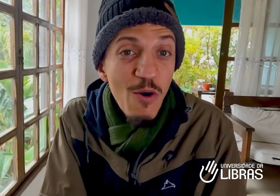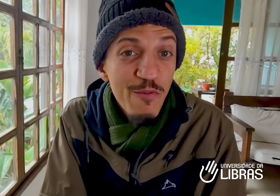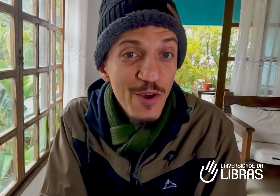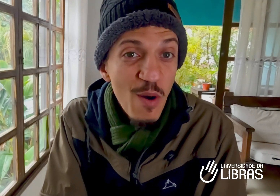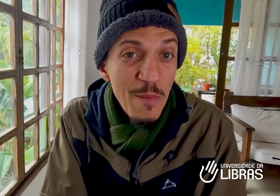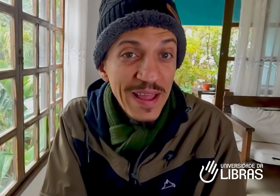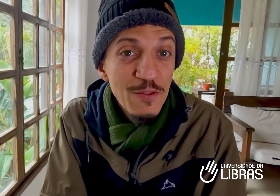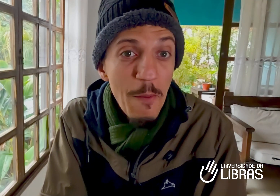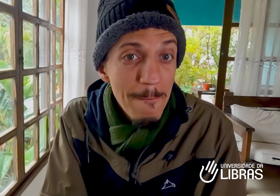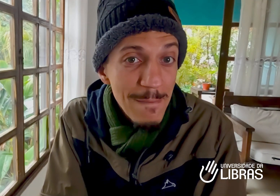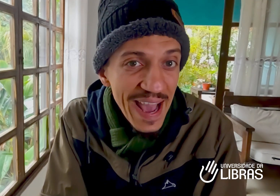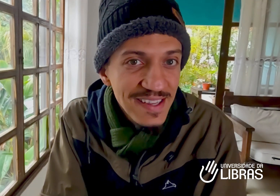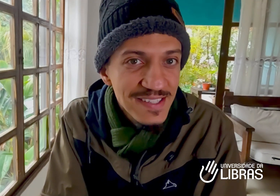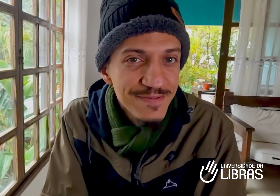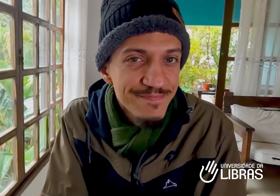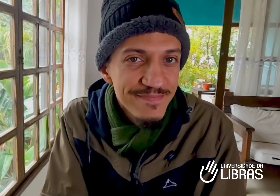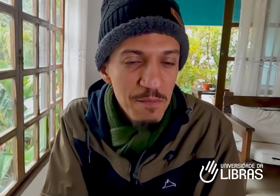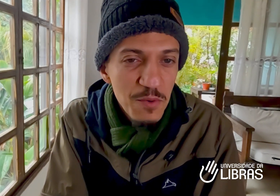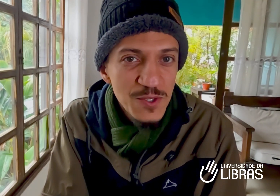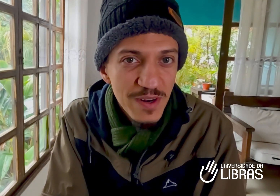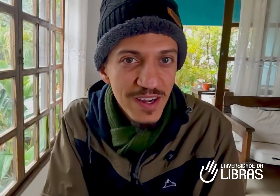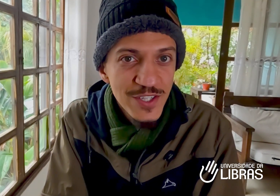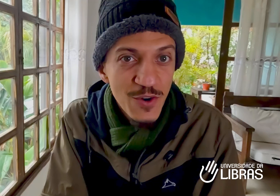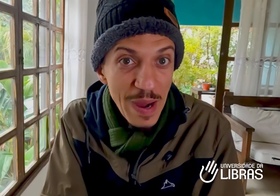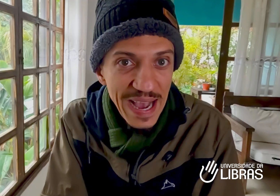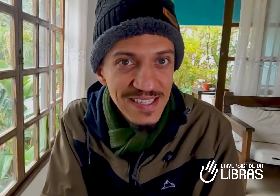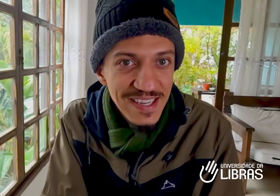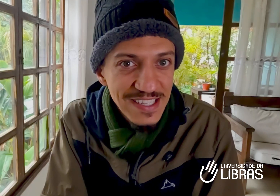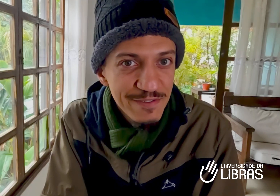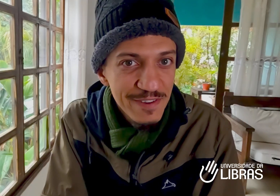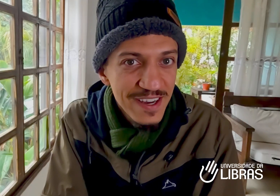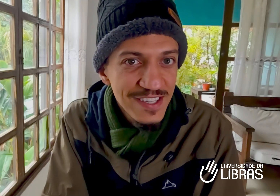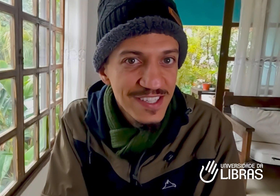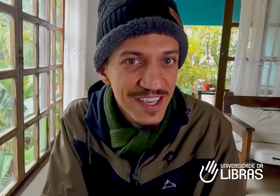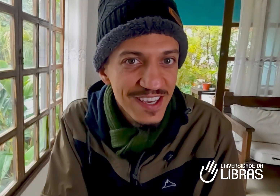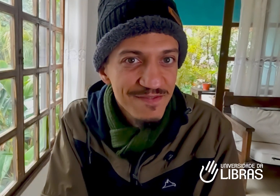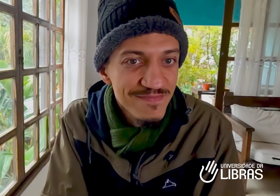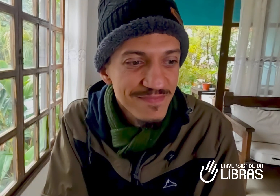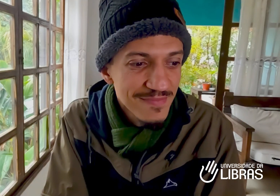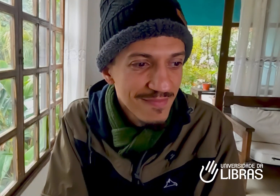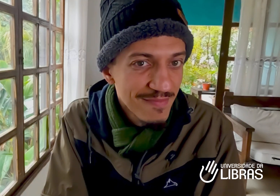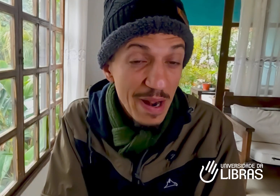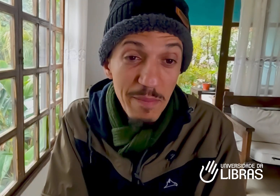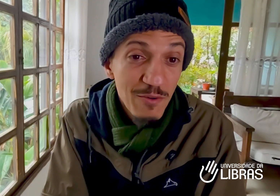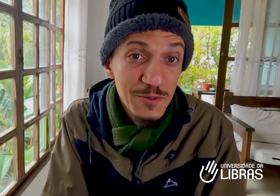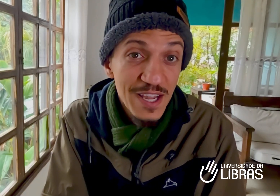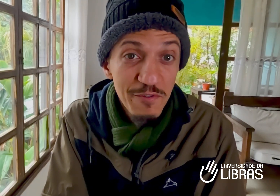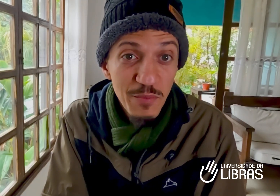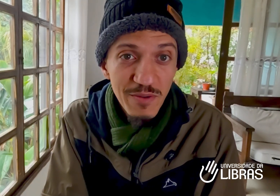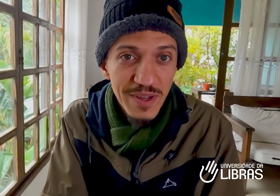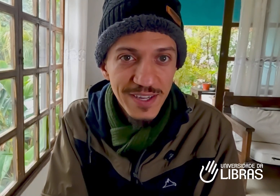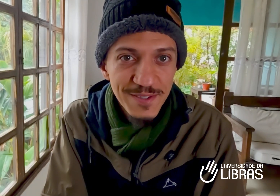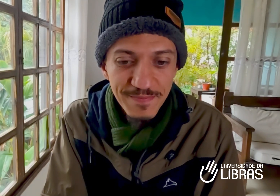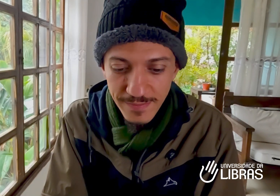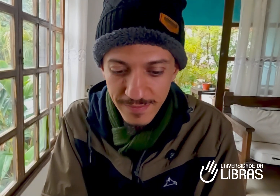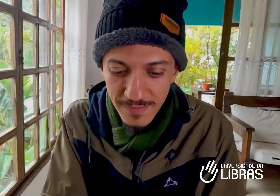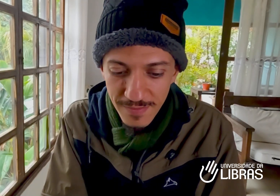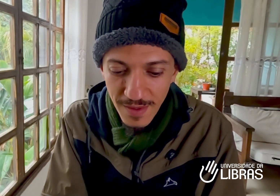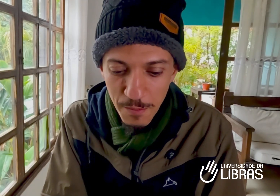Dizer qual foi o momento mais emocionante ou mais gratificante, para mim é um desafio muito